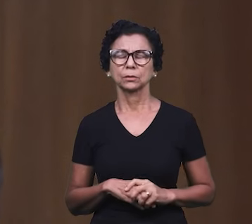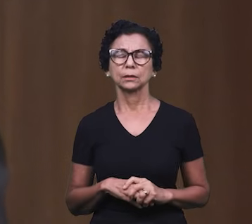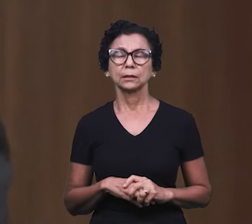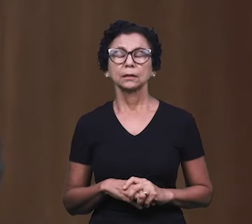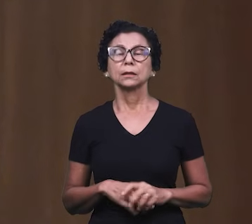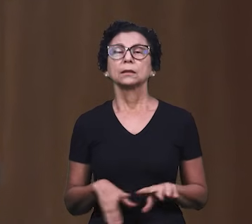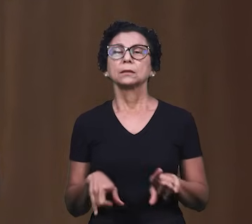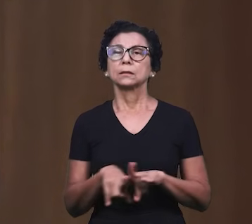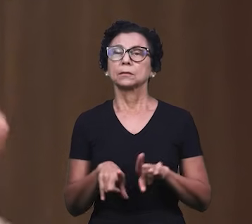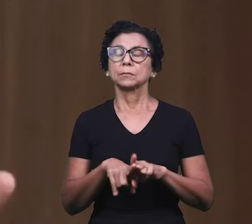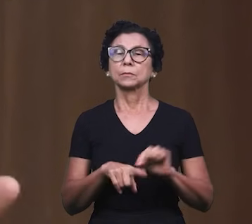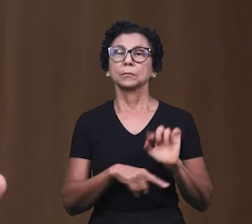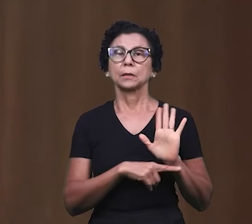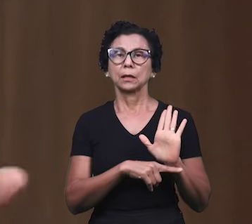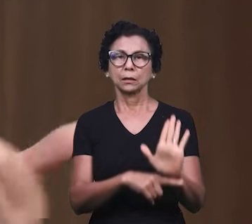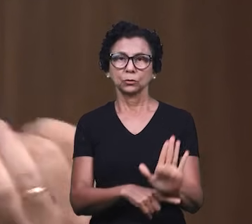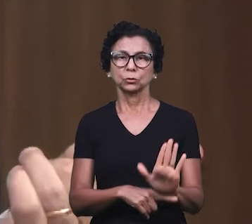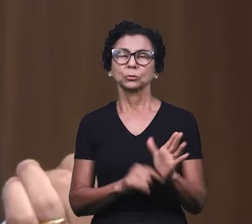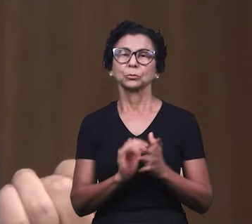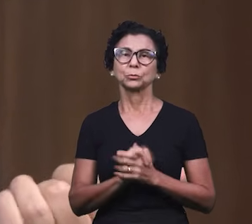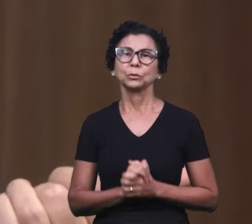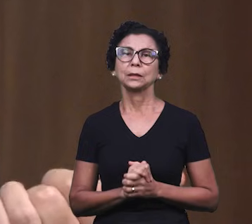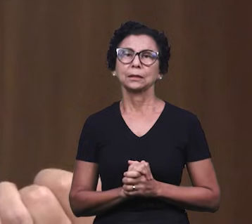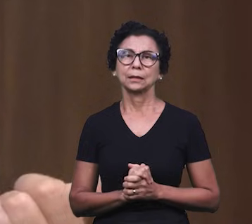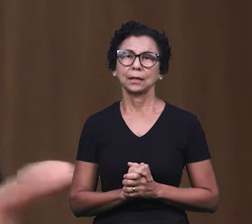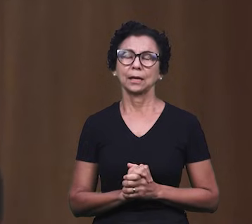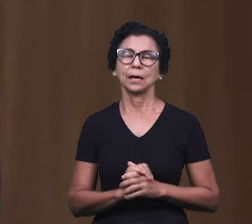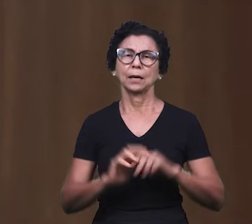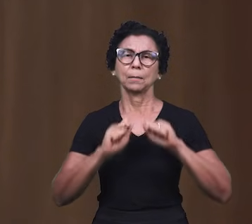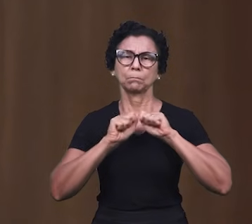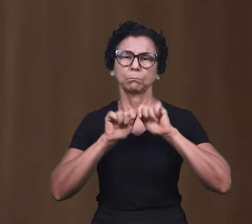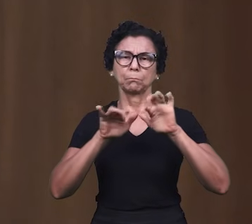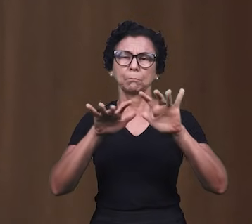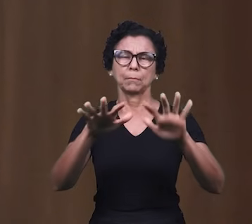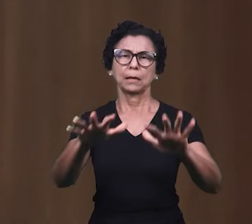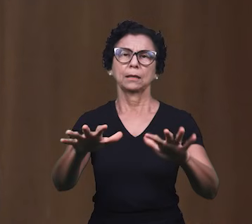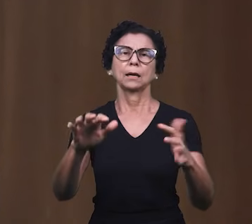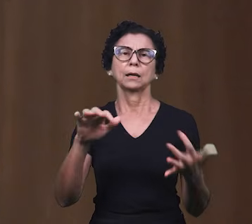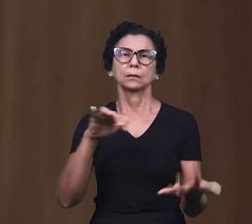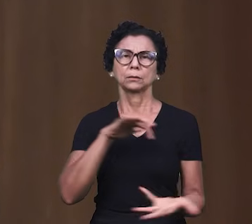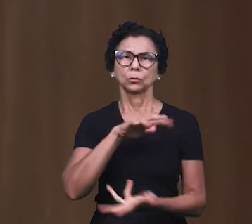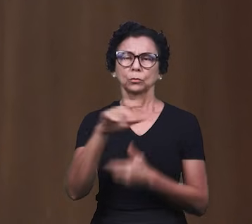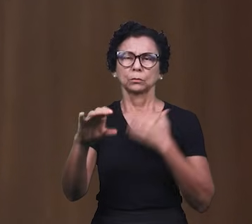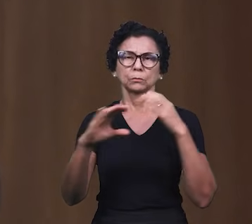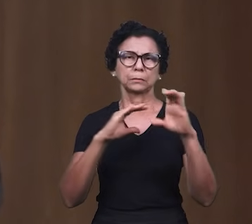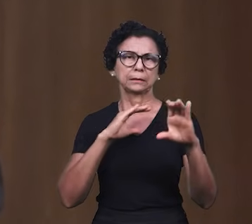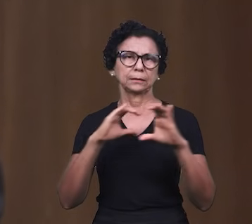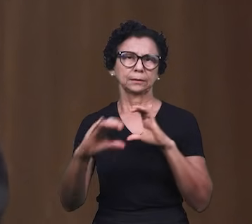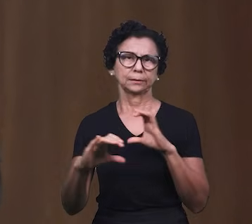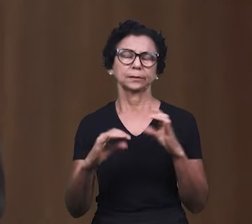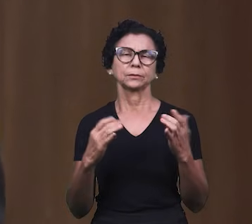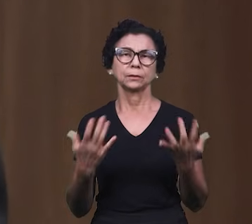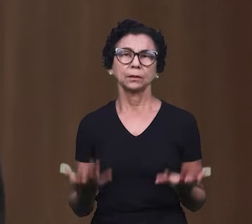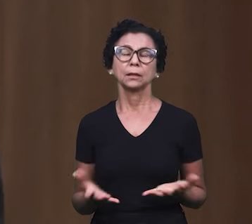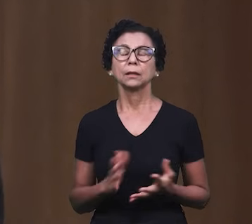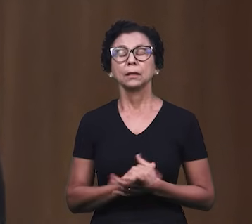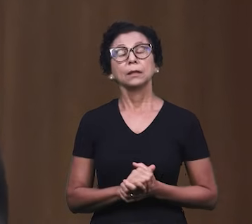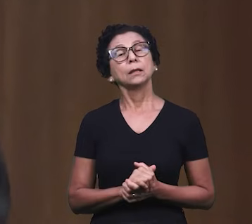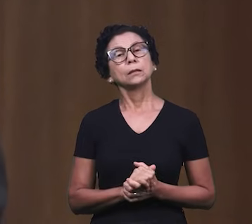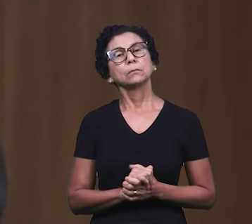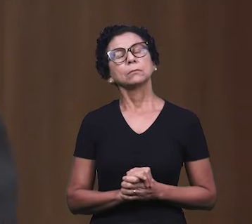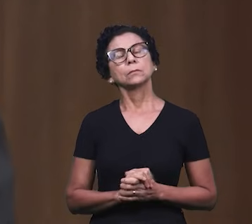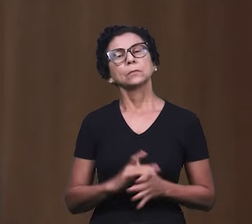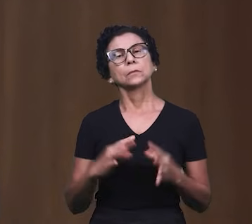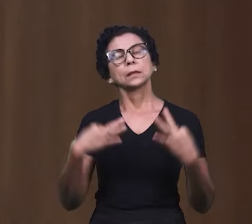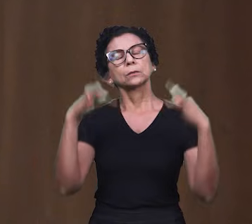que também ajuda a ampliar esse alcance, né, pastor Ian? Isso nos faz lembrar, né, todo esse avanço